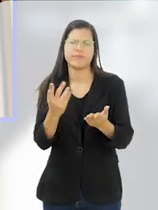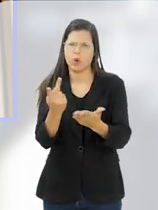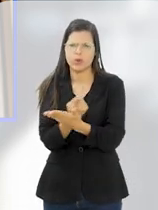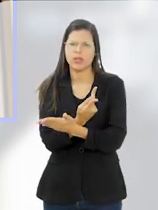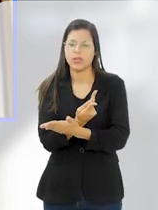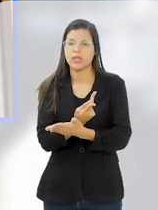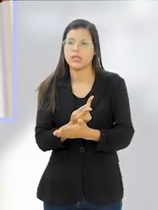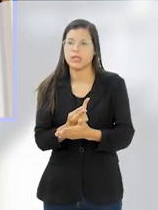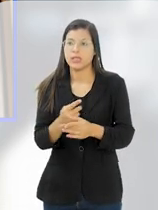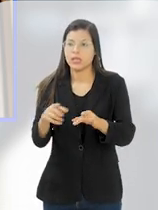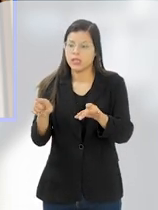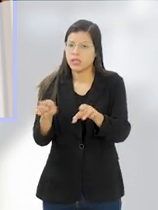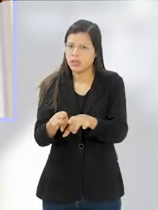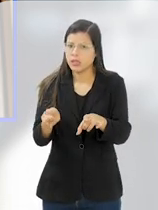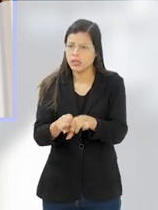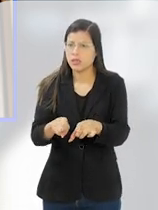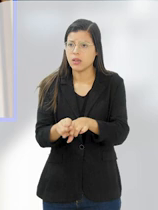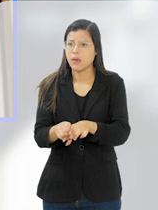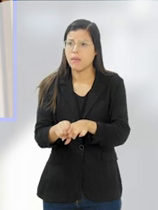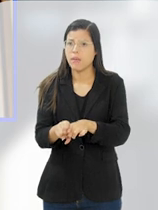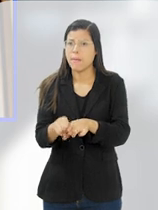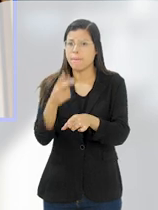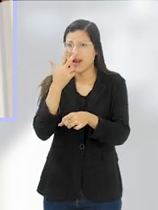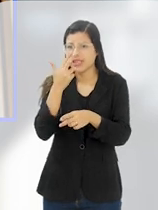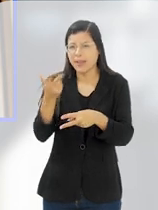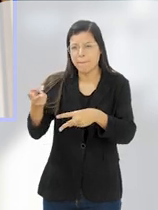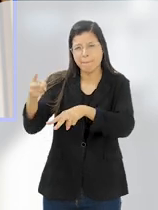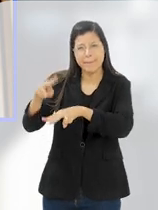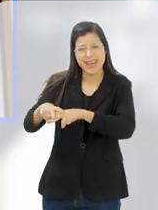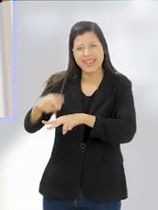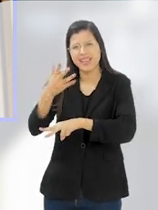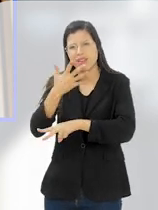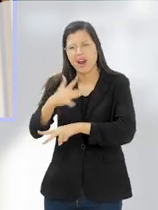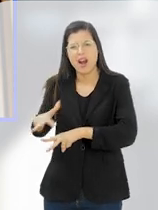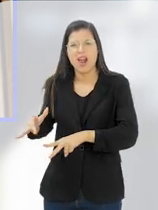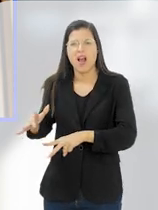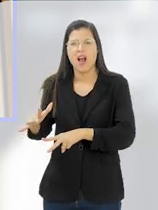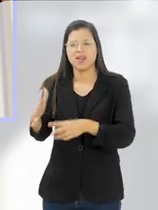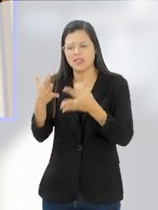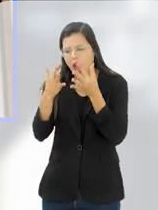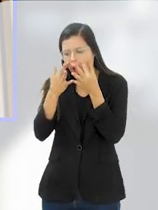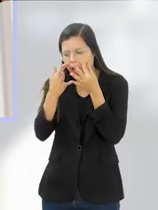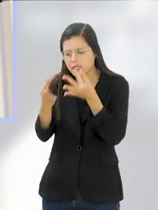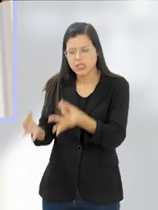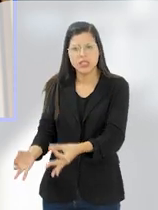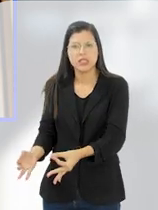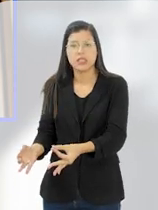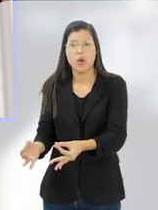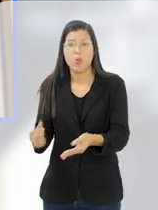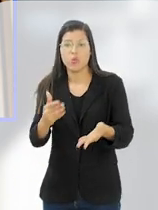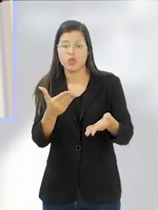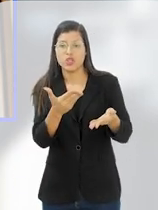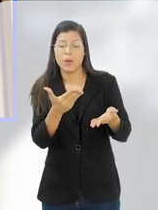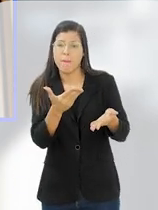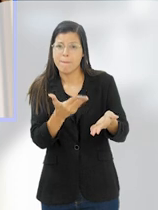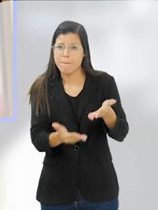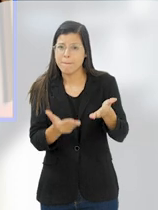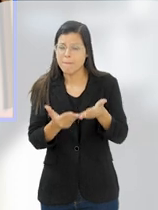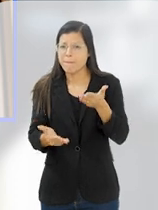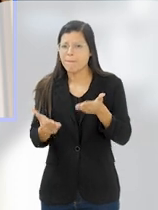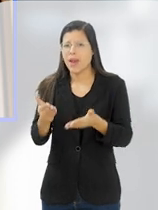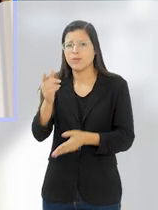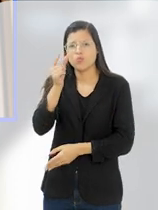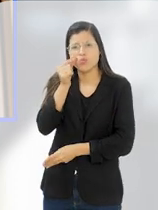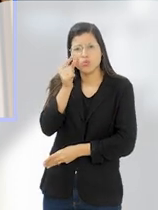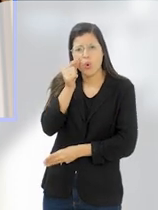Além disso, você também está prendendo criança no ambiente virtual, você está fragmentando a atenção delas, você está tirando o sono delas, muitas dessas